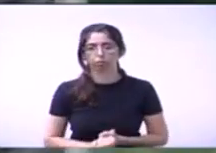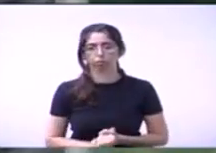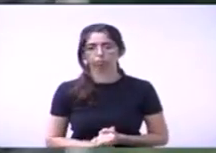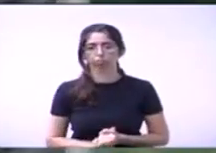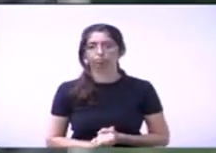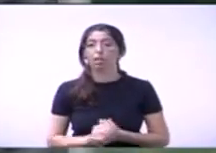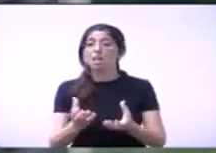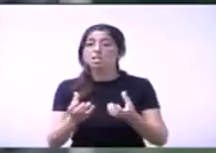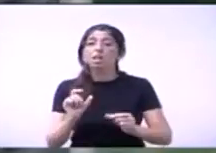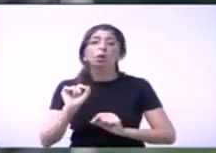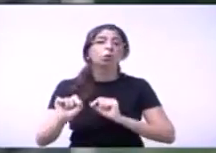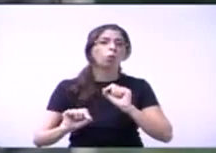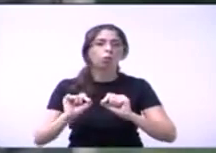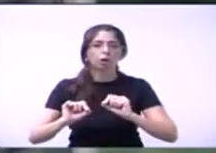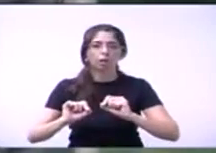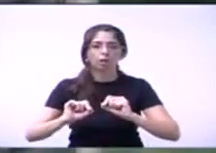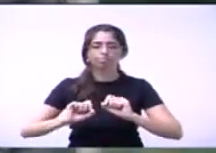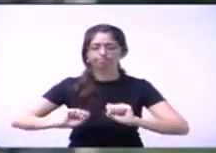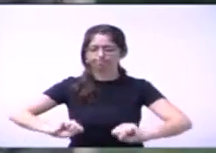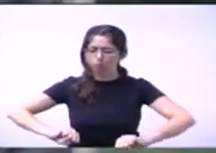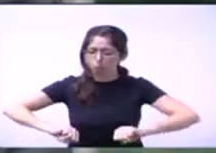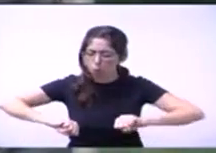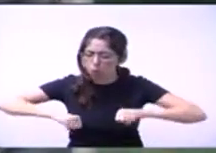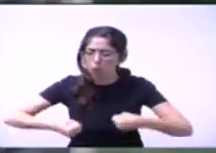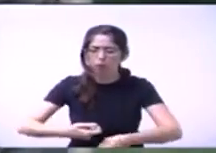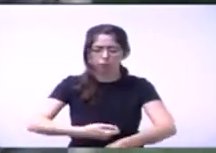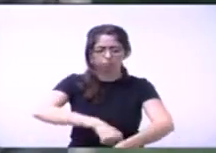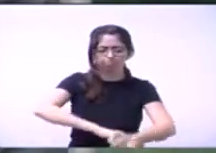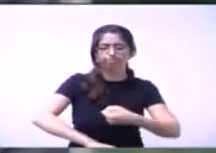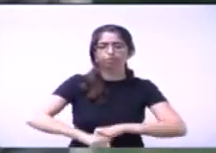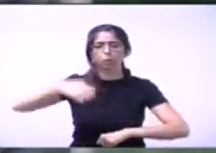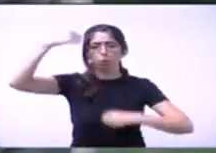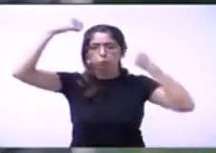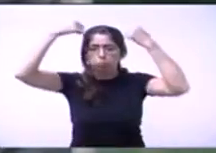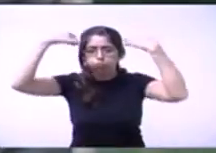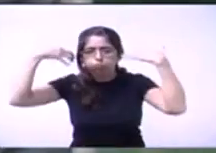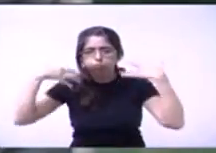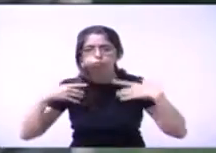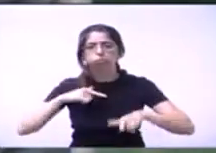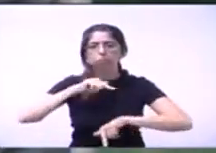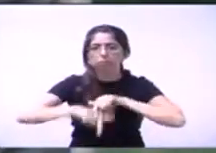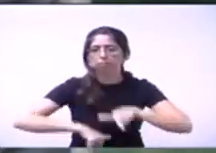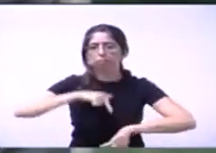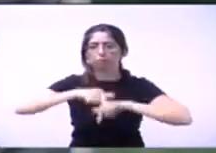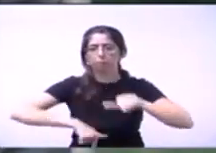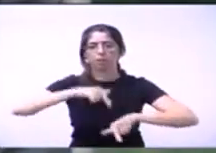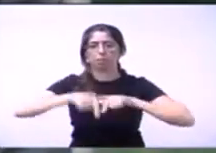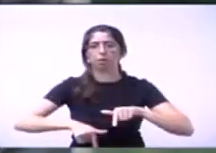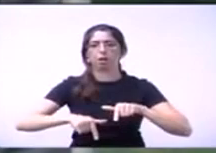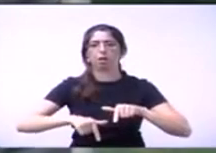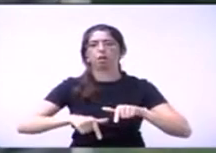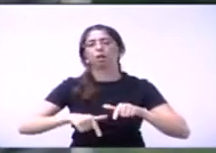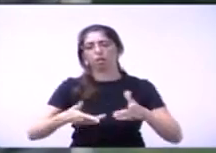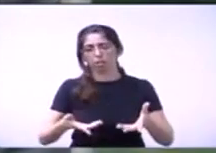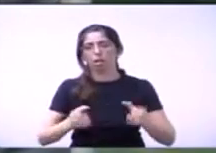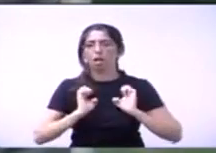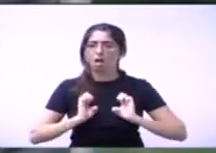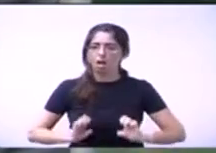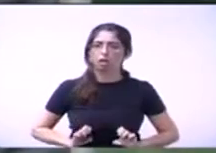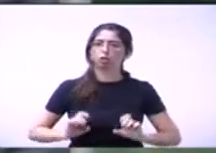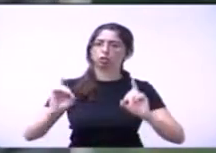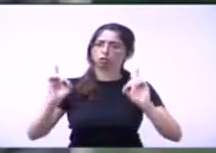casa. Então, parabéns pela iniciativa. Já tratei aqui do aspecto da